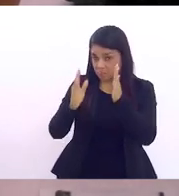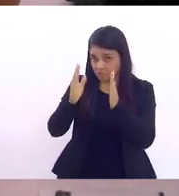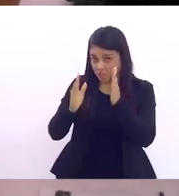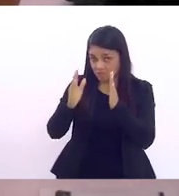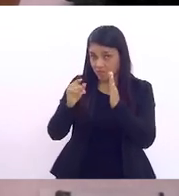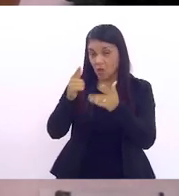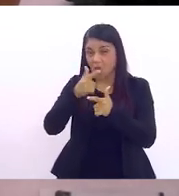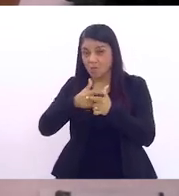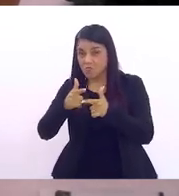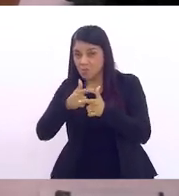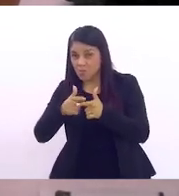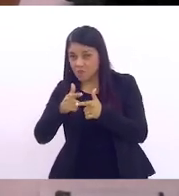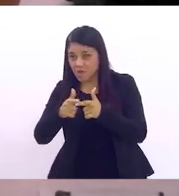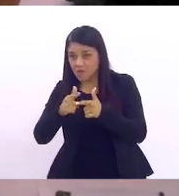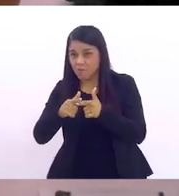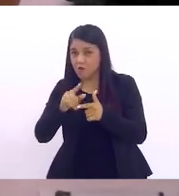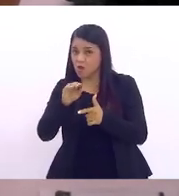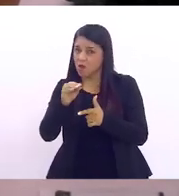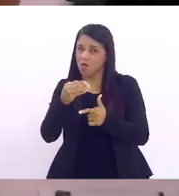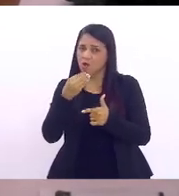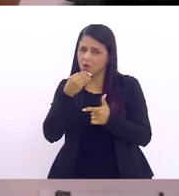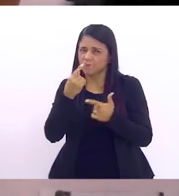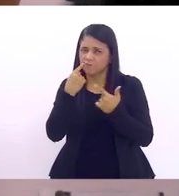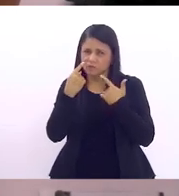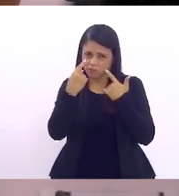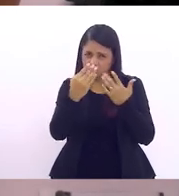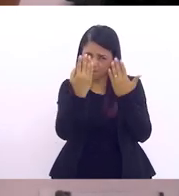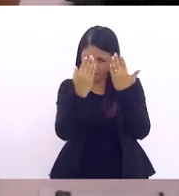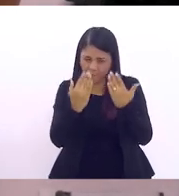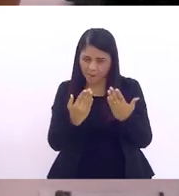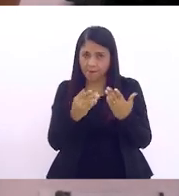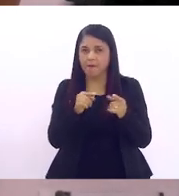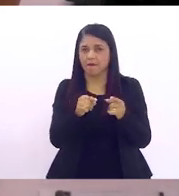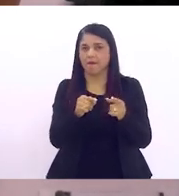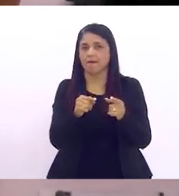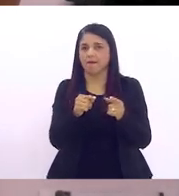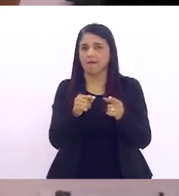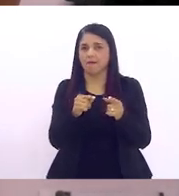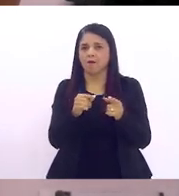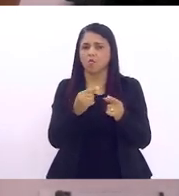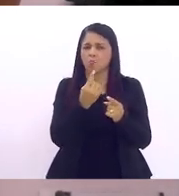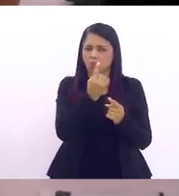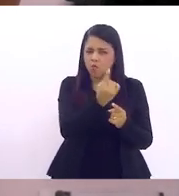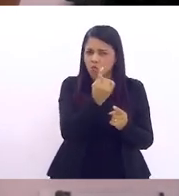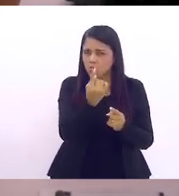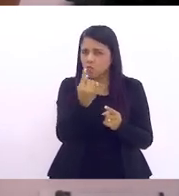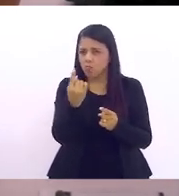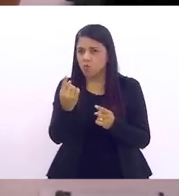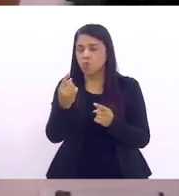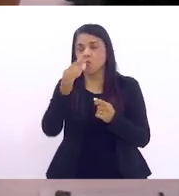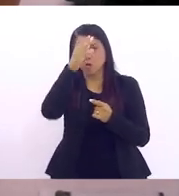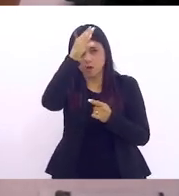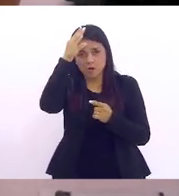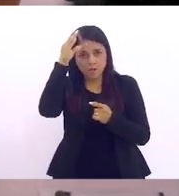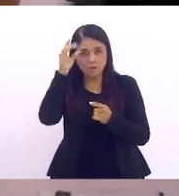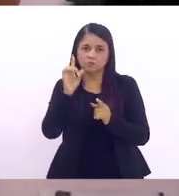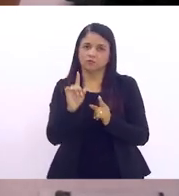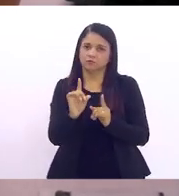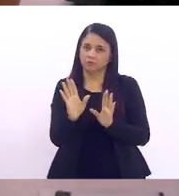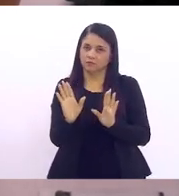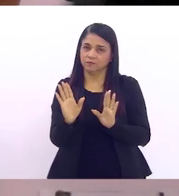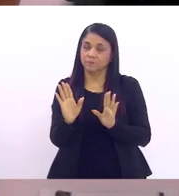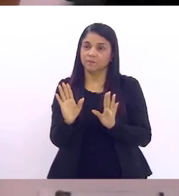que seja sistêmico por Óbvio a gente faz uma verificação e uma análise disso um a um a gente trata todo cliente individualmente